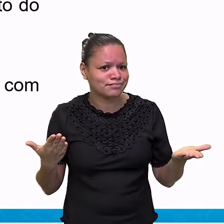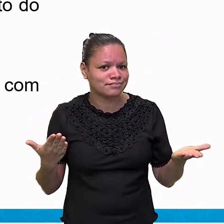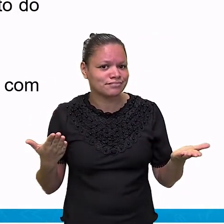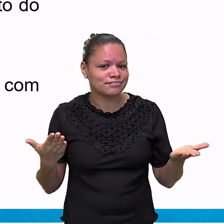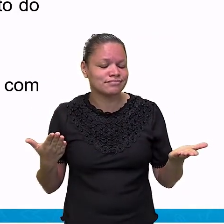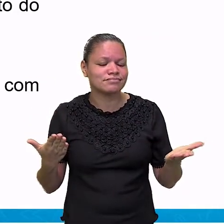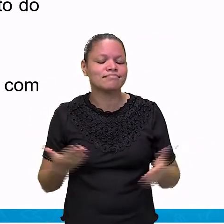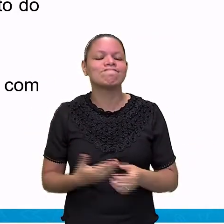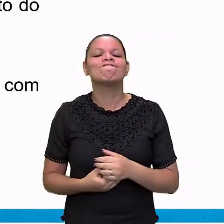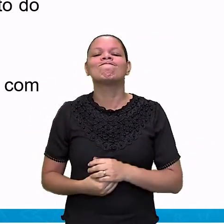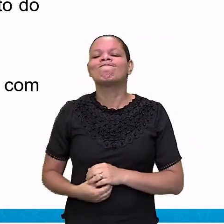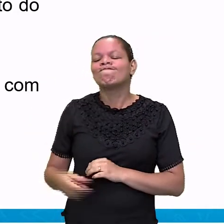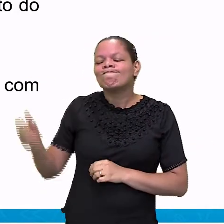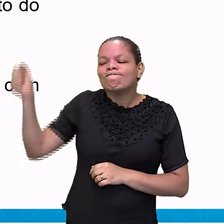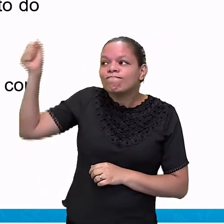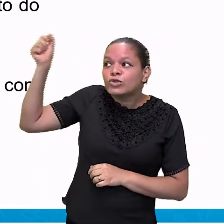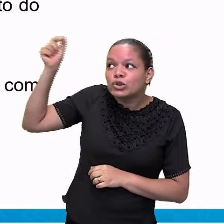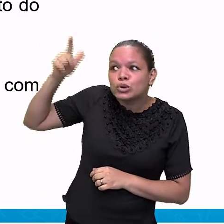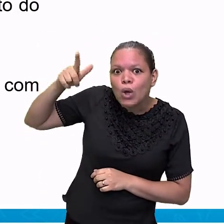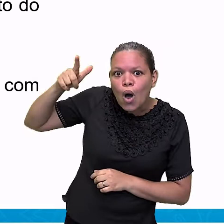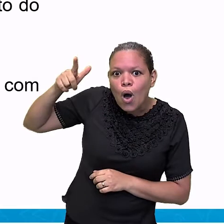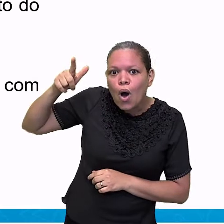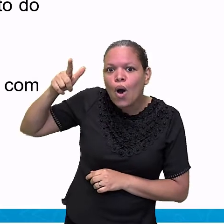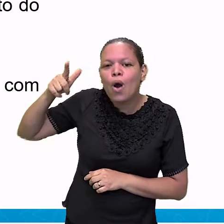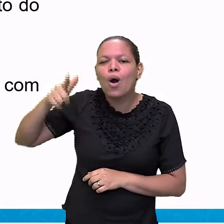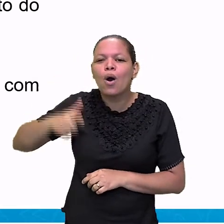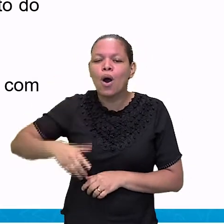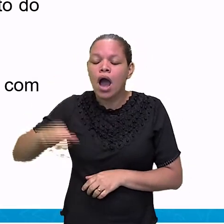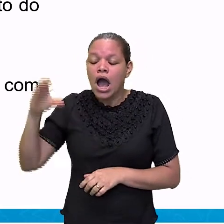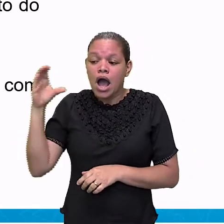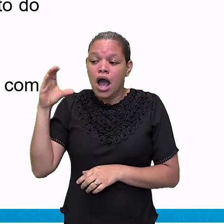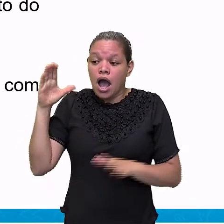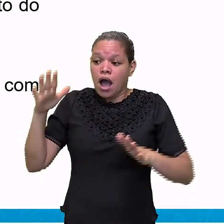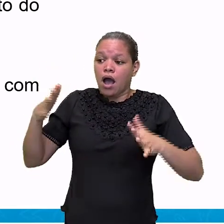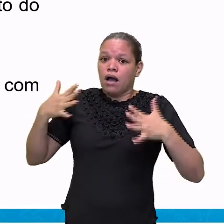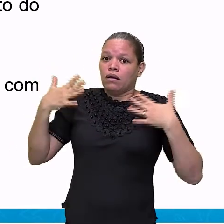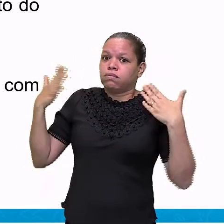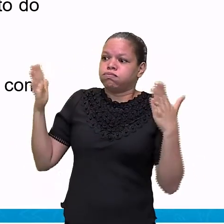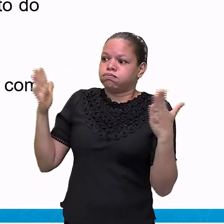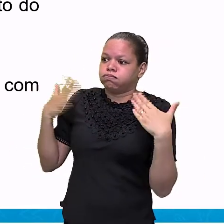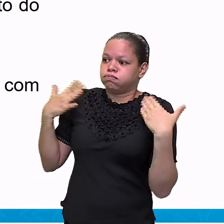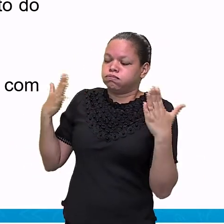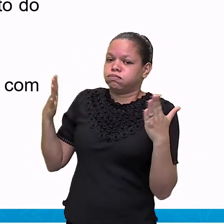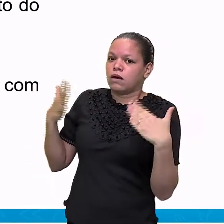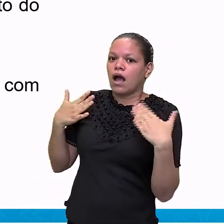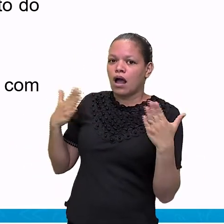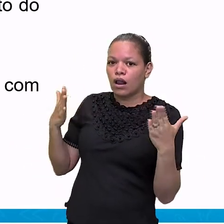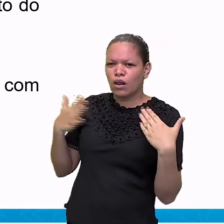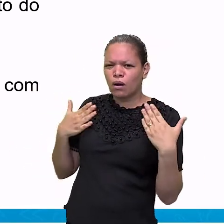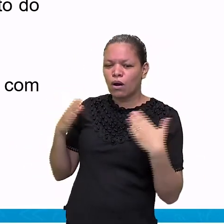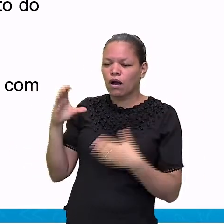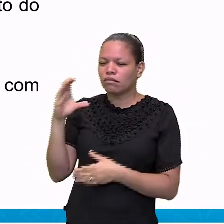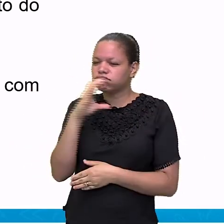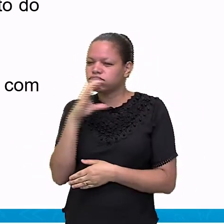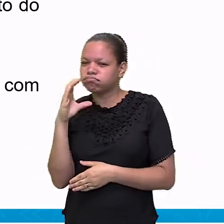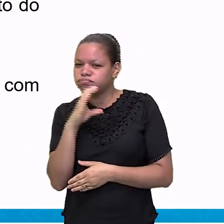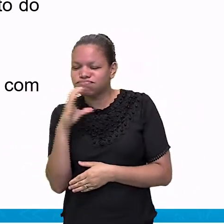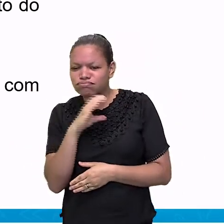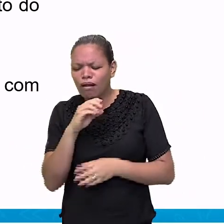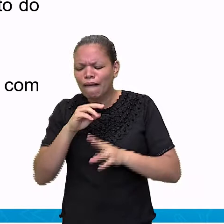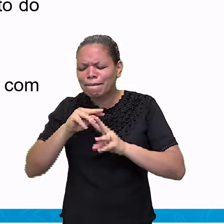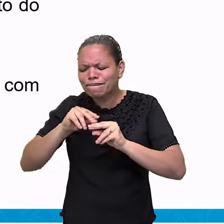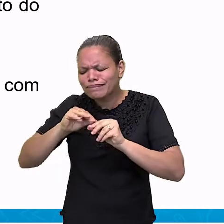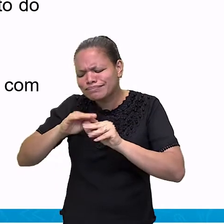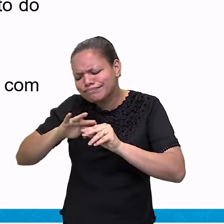o calor do sol provocou o derretimento, muito bem, você